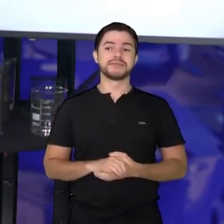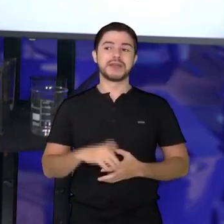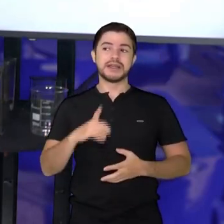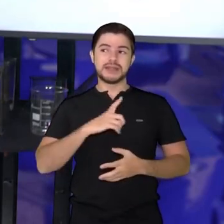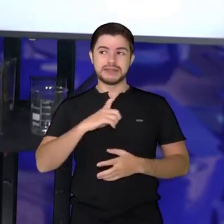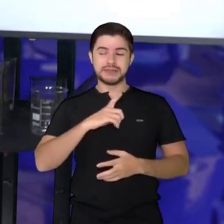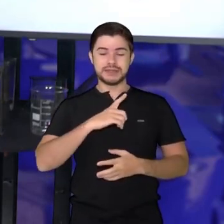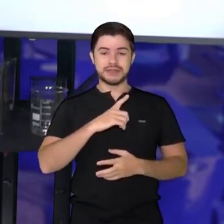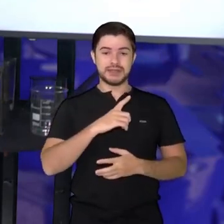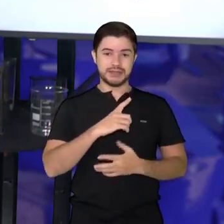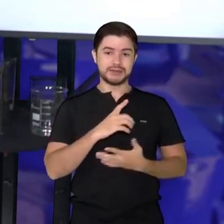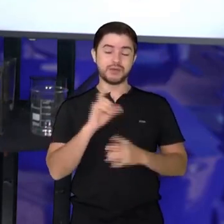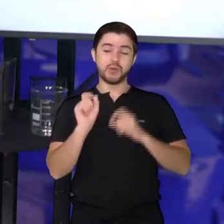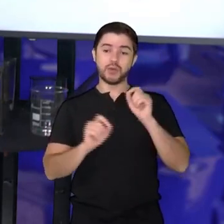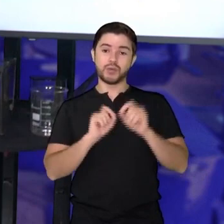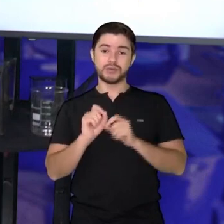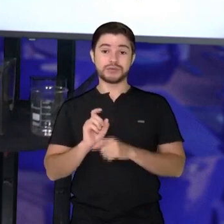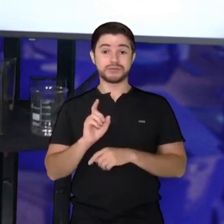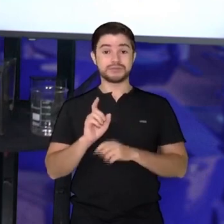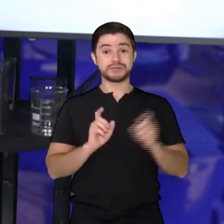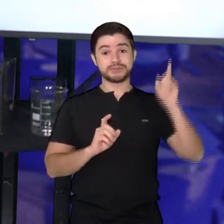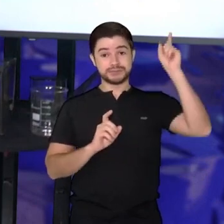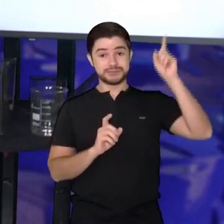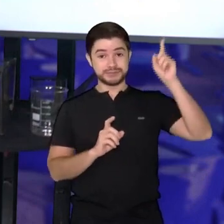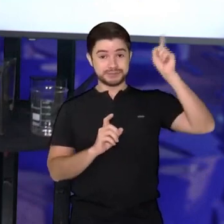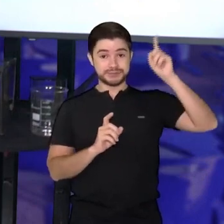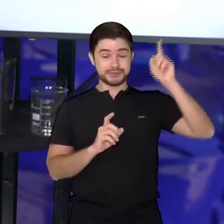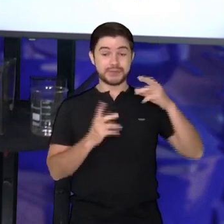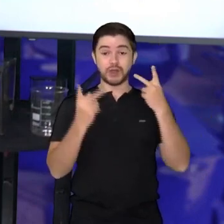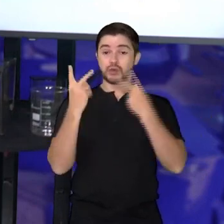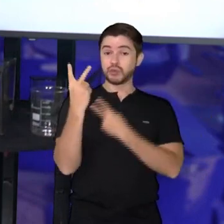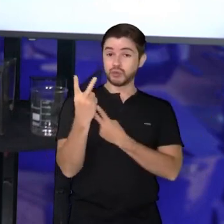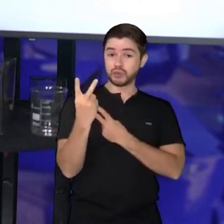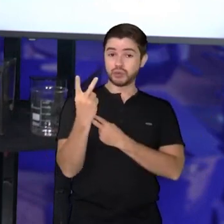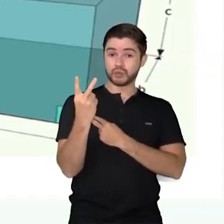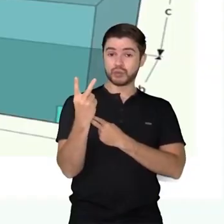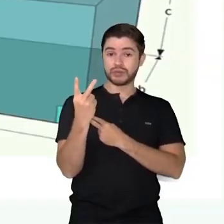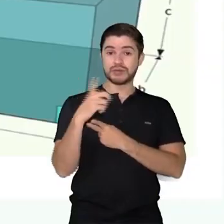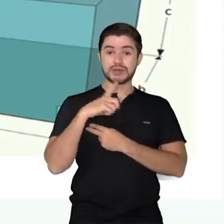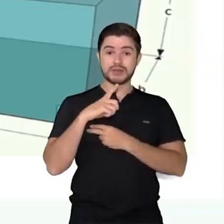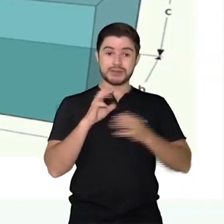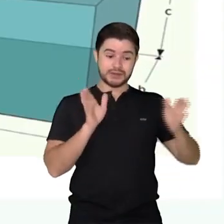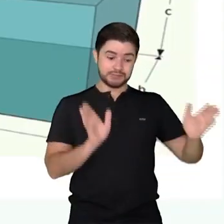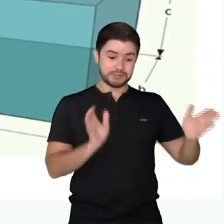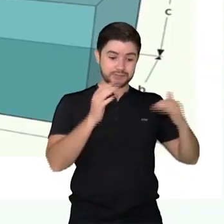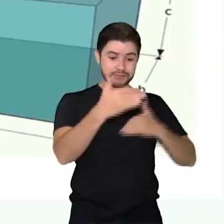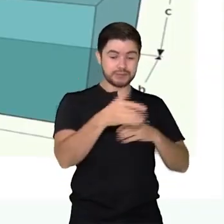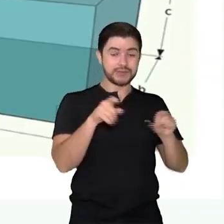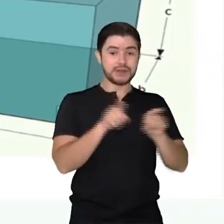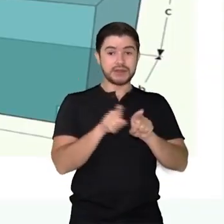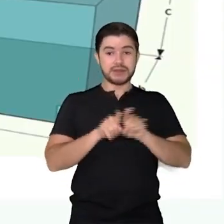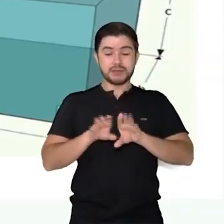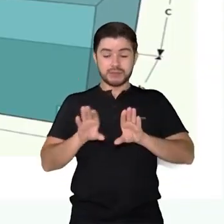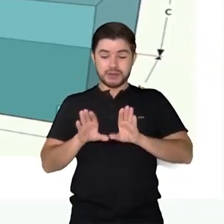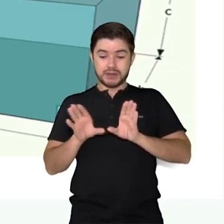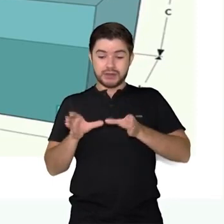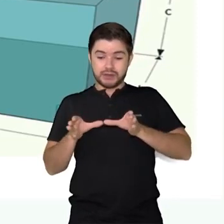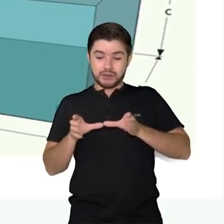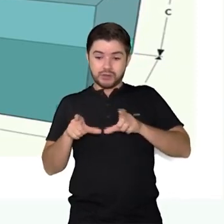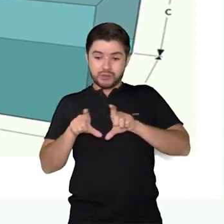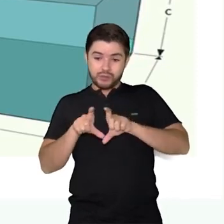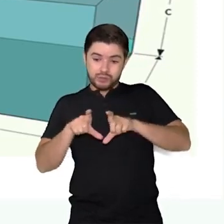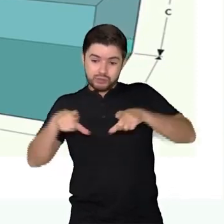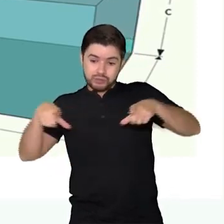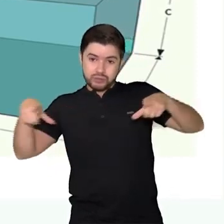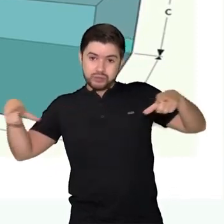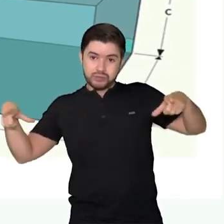Temos aqui, novamente, duas imagens, onde temos um cubo, né, e um paralelepípedo. Como é que a gente